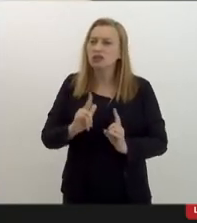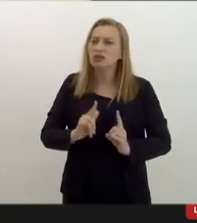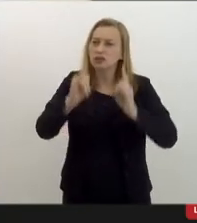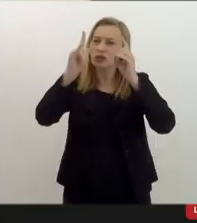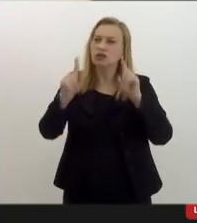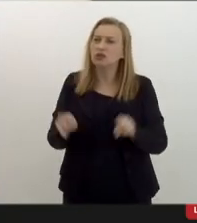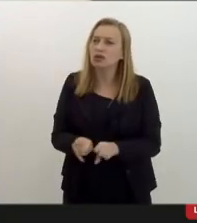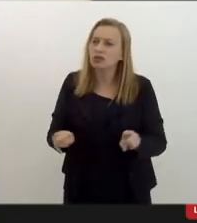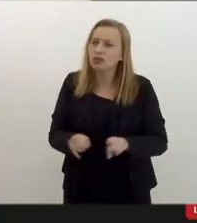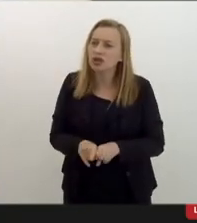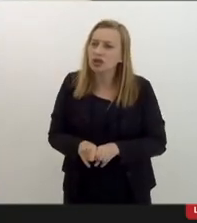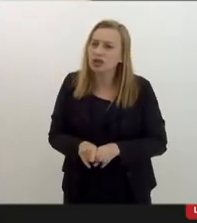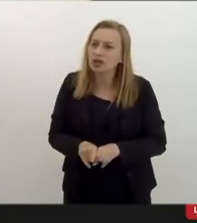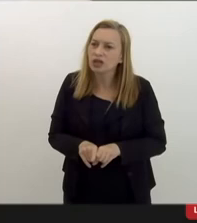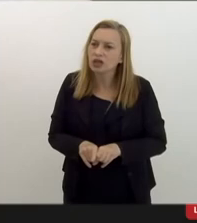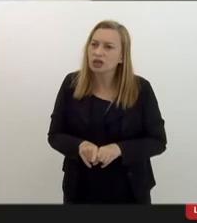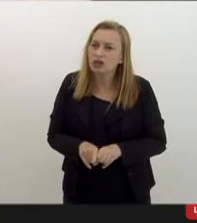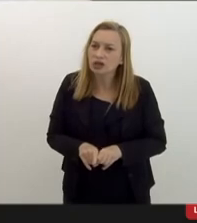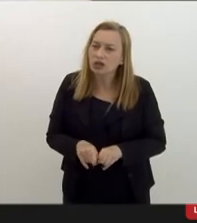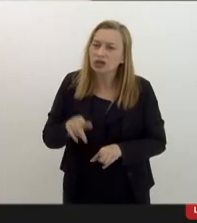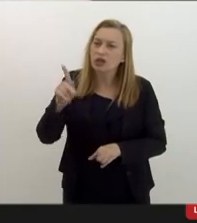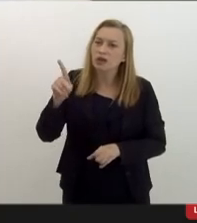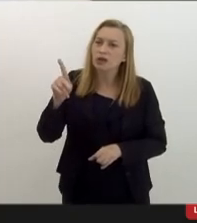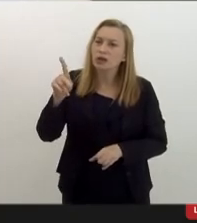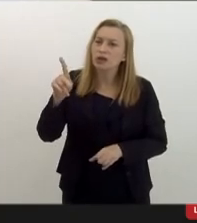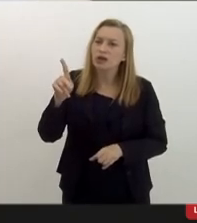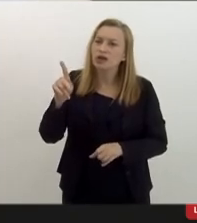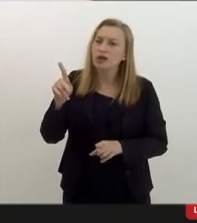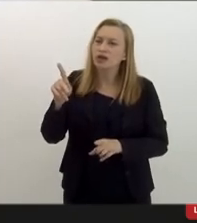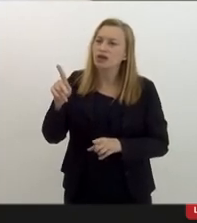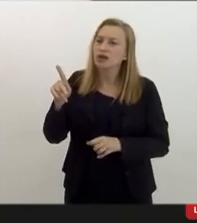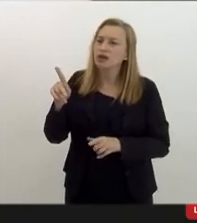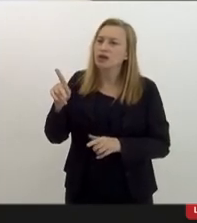também um está em Colorado